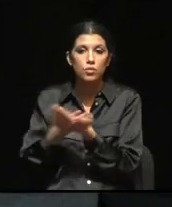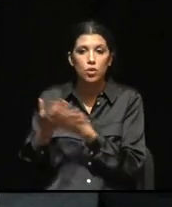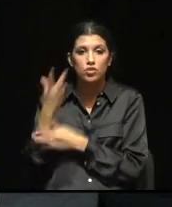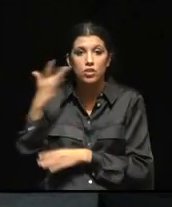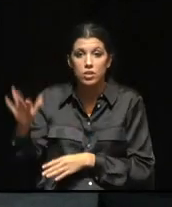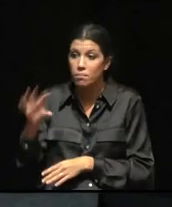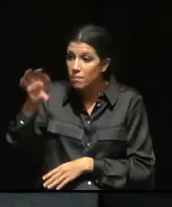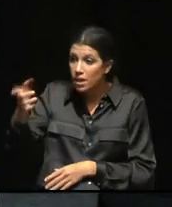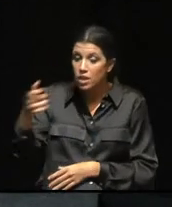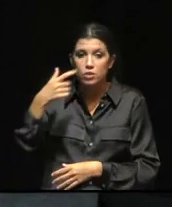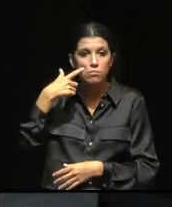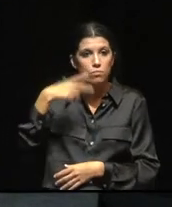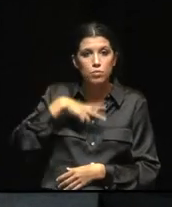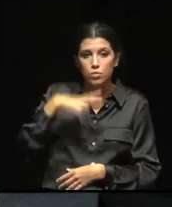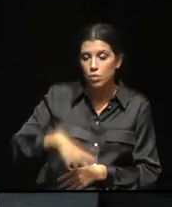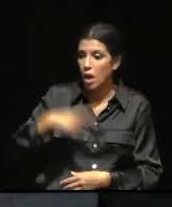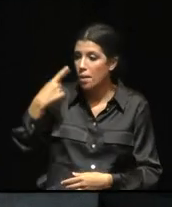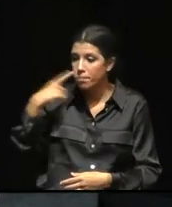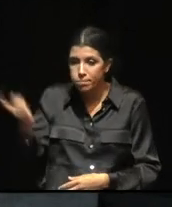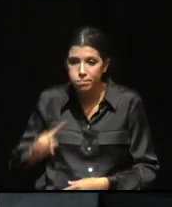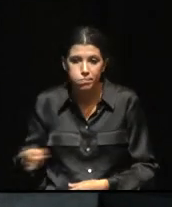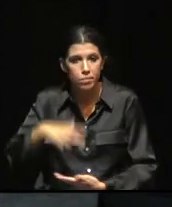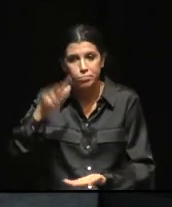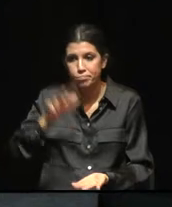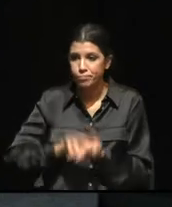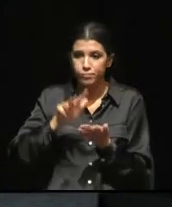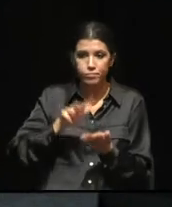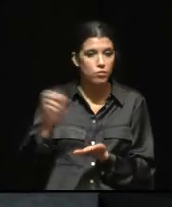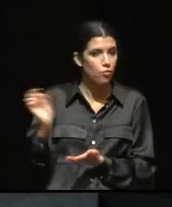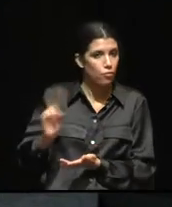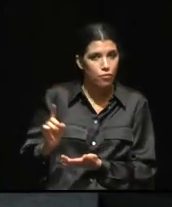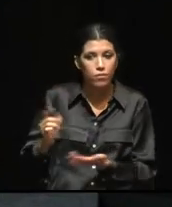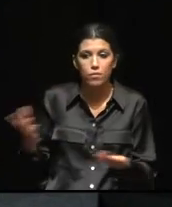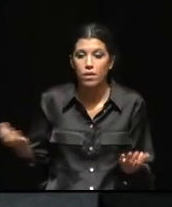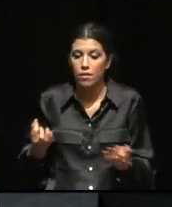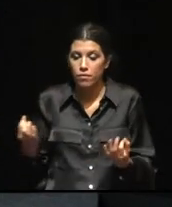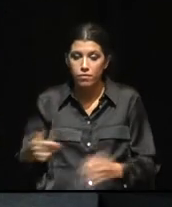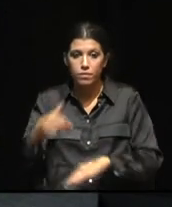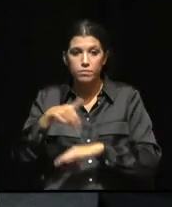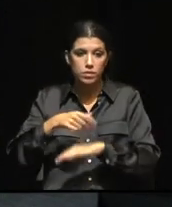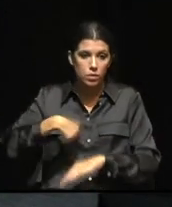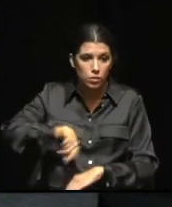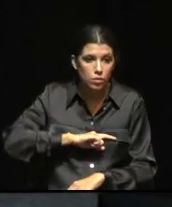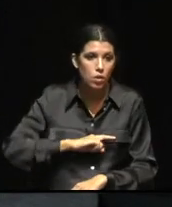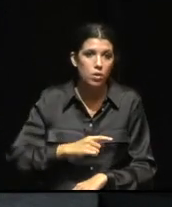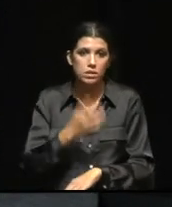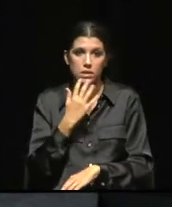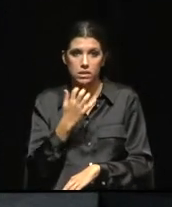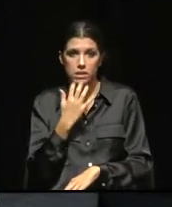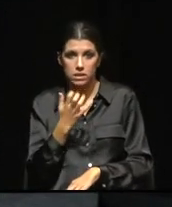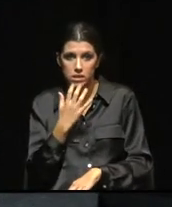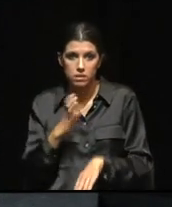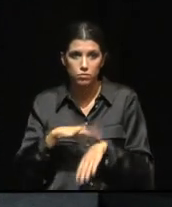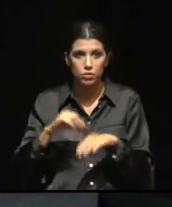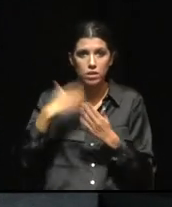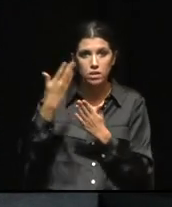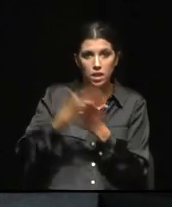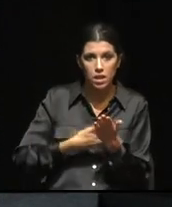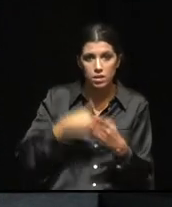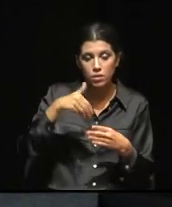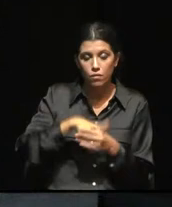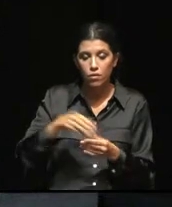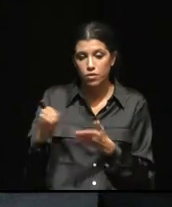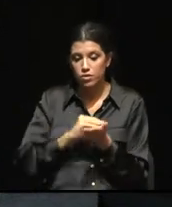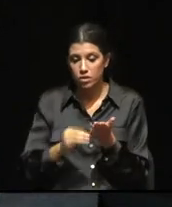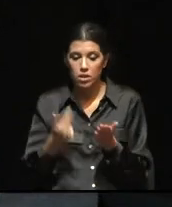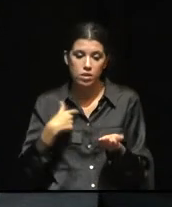não existe não está reconhecido por Portugal nem Pelas Nações Unidas é evidente que a nossa posição fica salvaguardada com a declaração de voto escrita